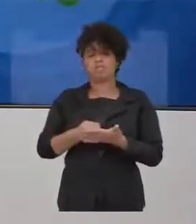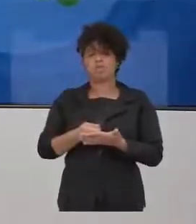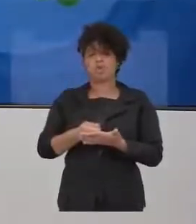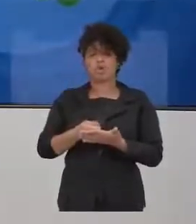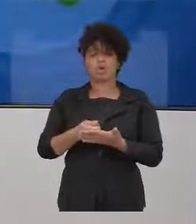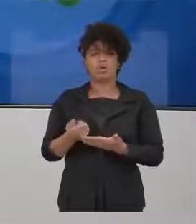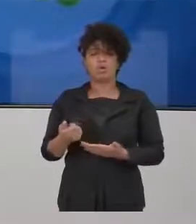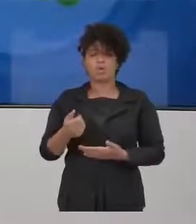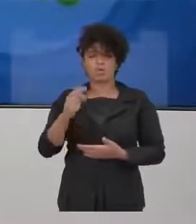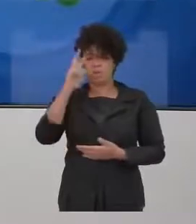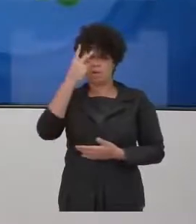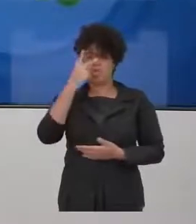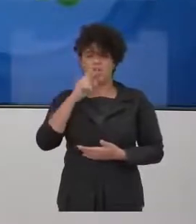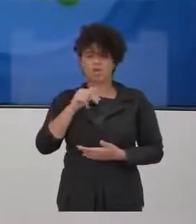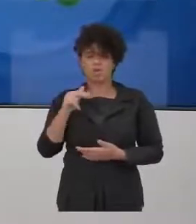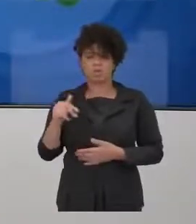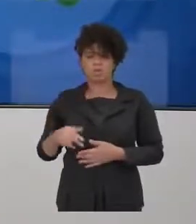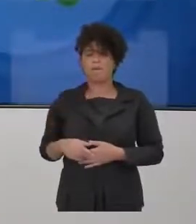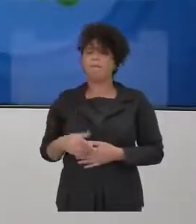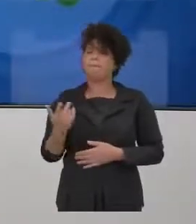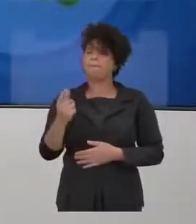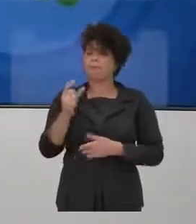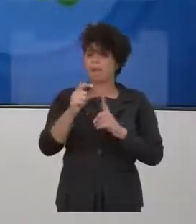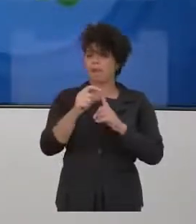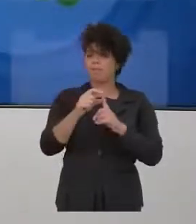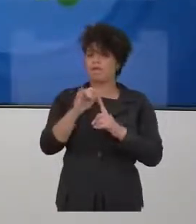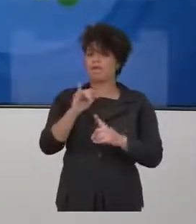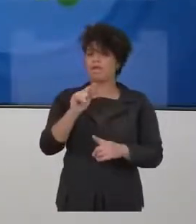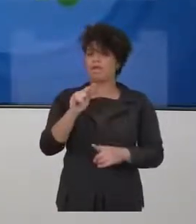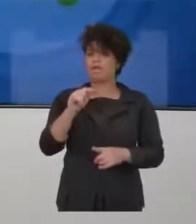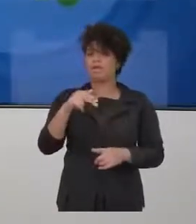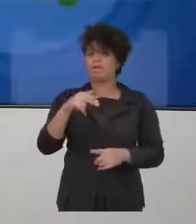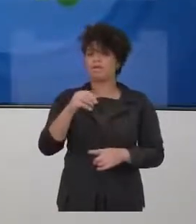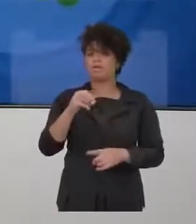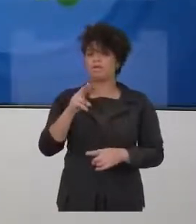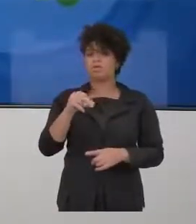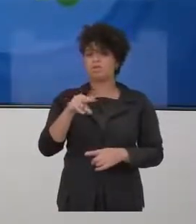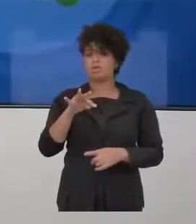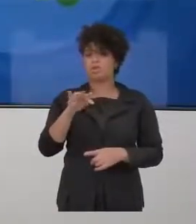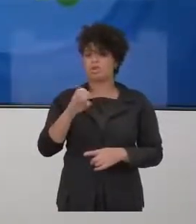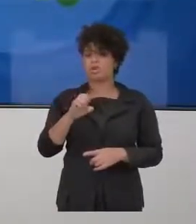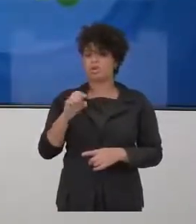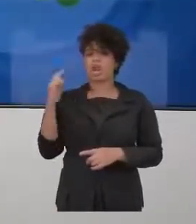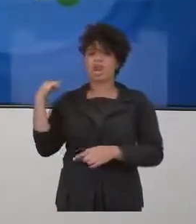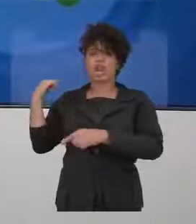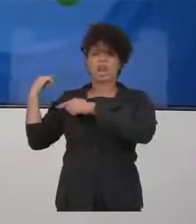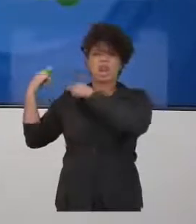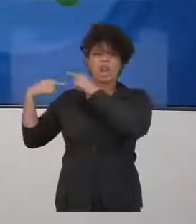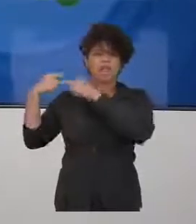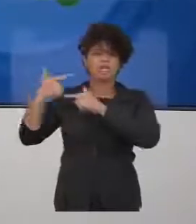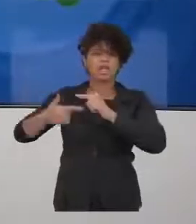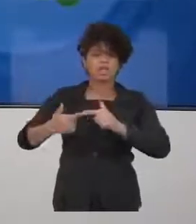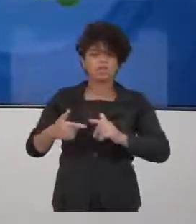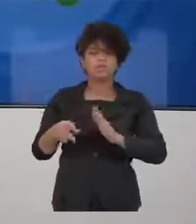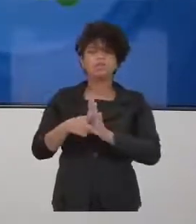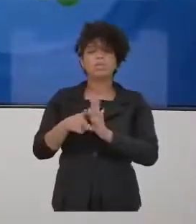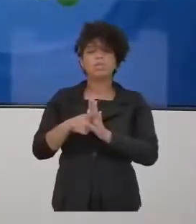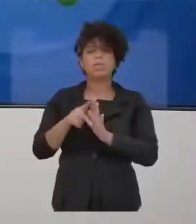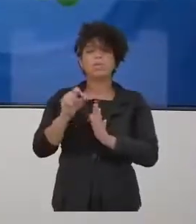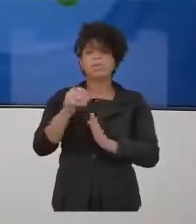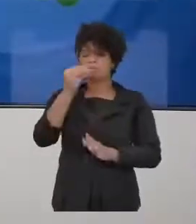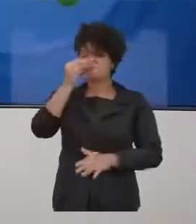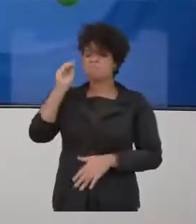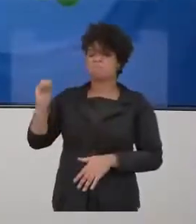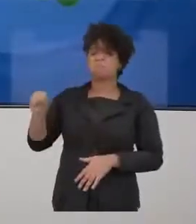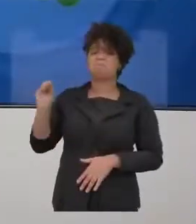ignorante vem de ignorar. Olha, a origem da palavra ignorante é ignorar. Quando você ignora algo, você